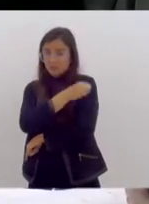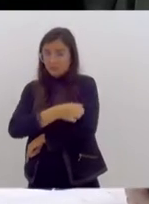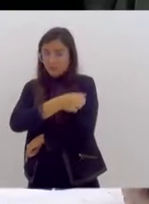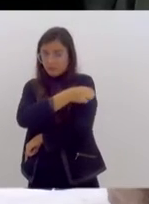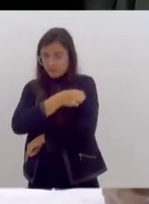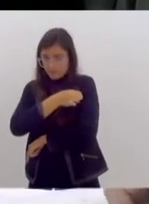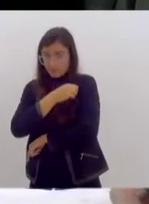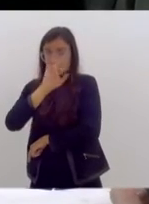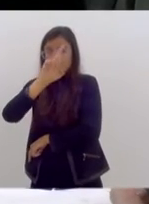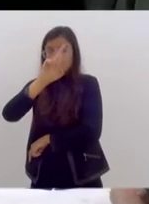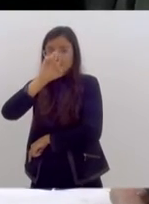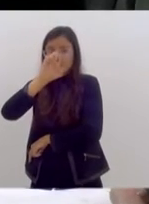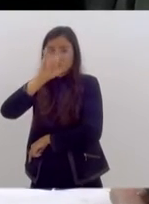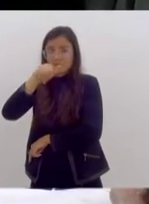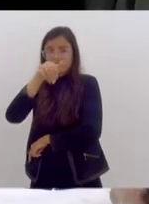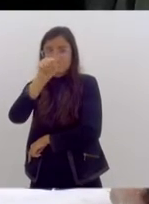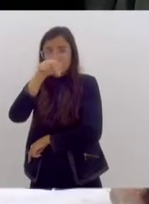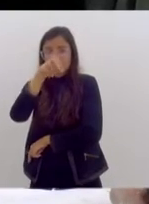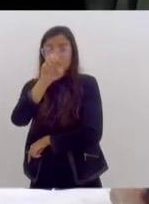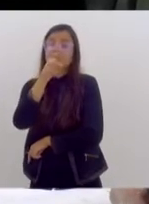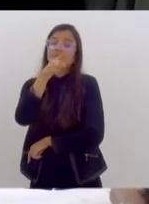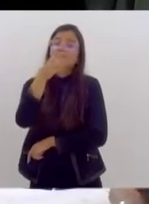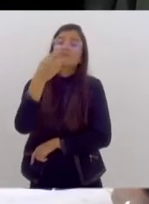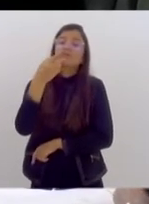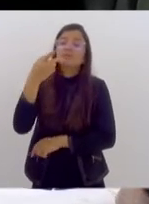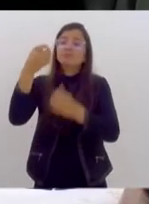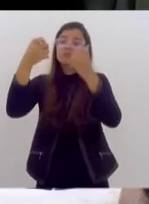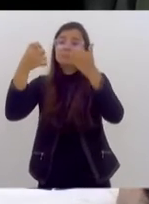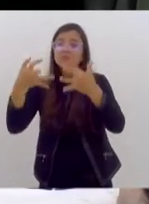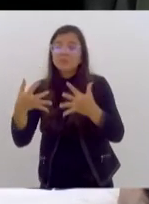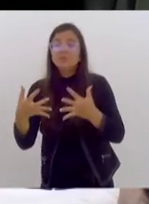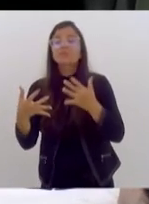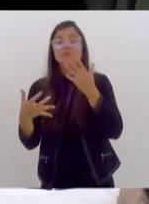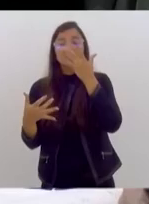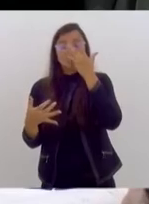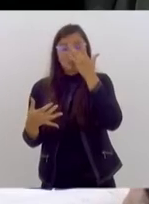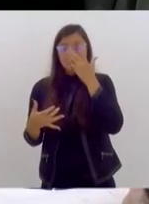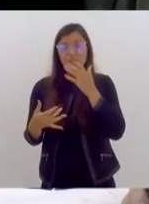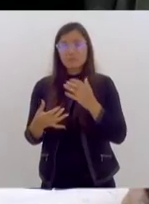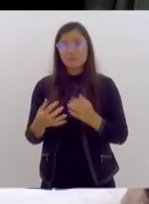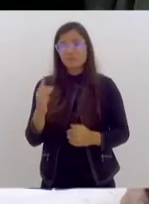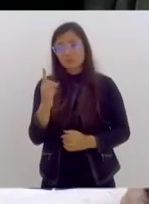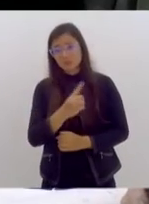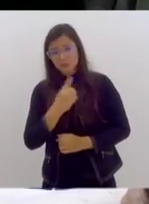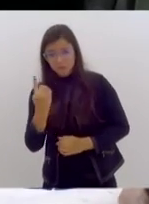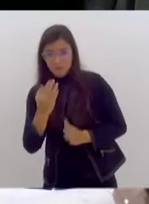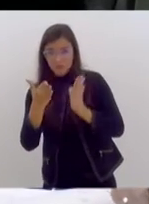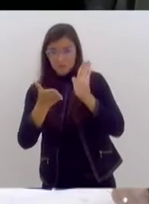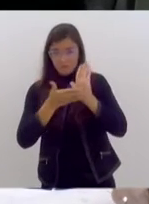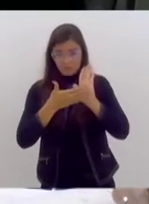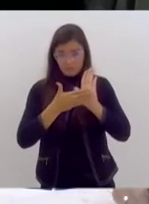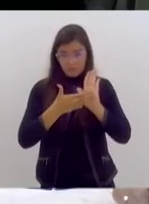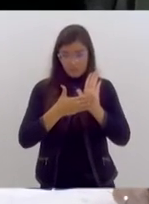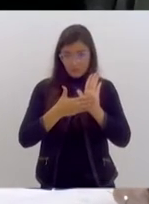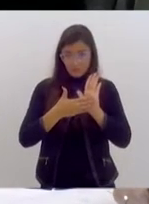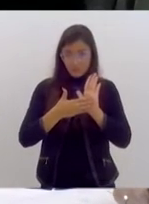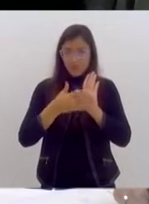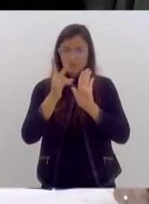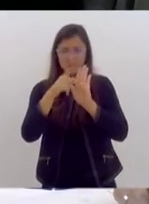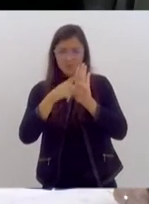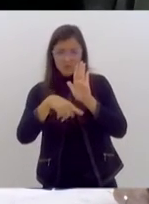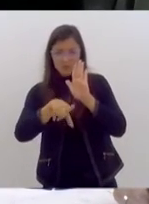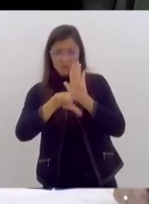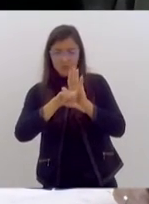e que tá praticamente aqui homologado é como a gente propôs quatro projetos de